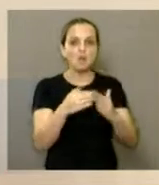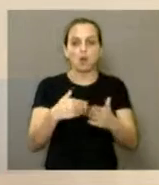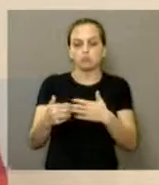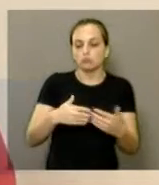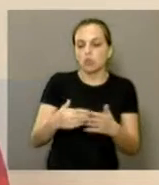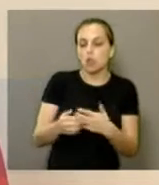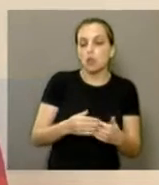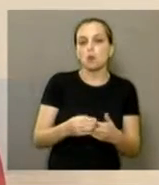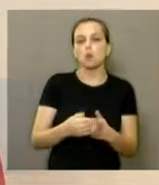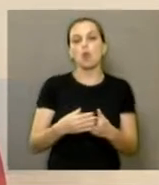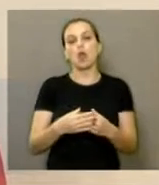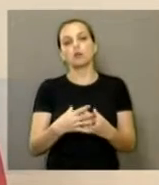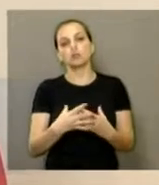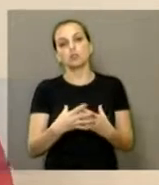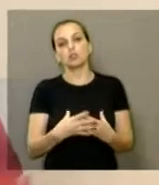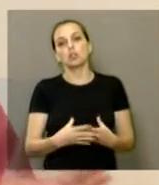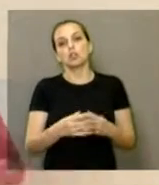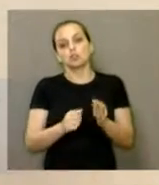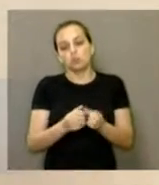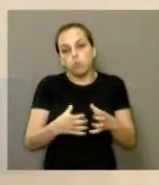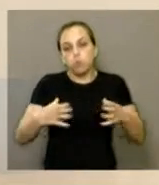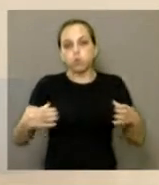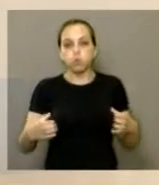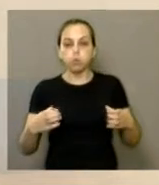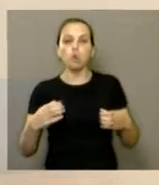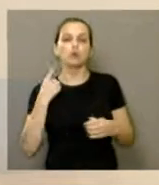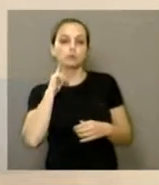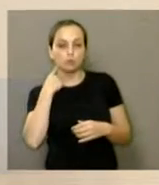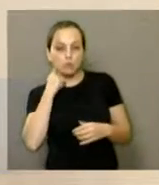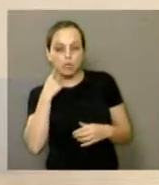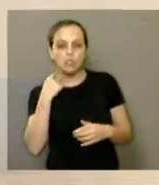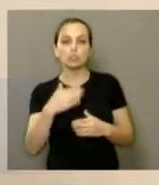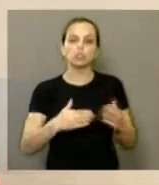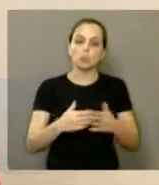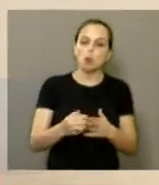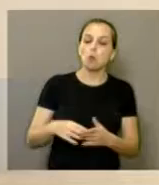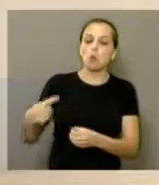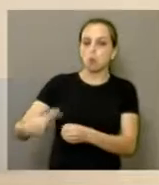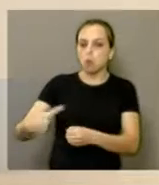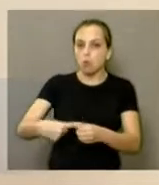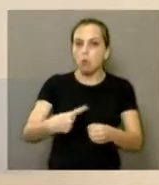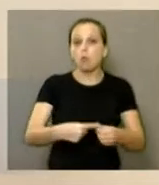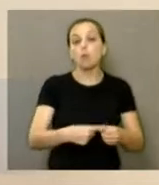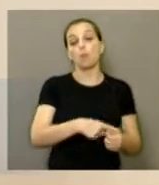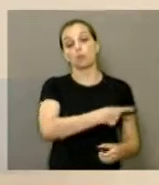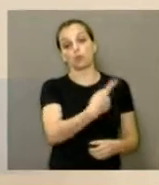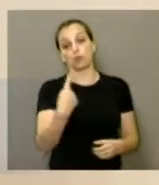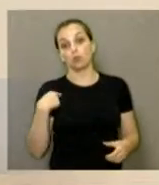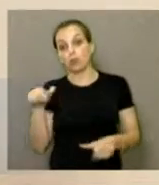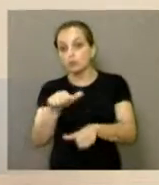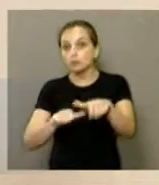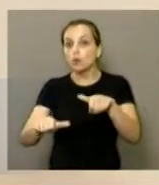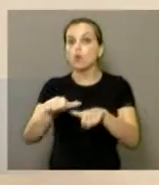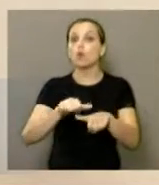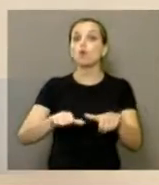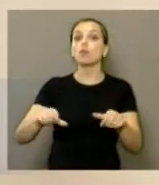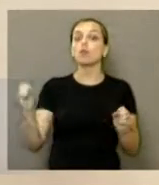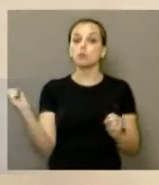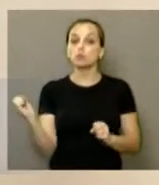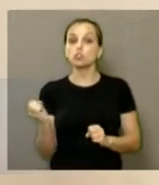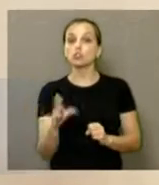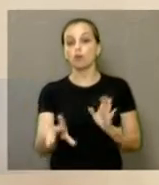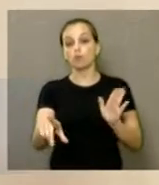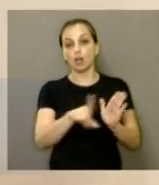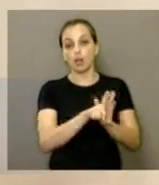de lixo que produzia. E nós mudamos isso, né? Nós revogamos essa lei e criamos o